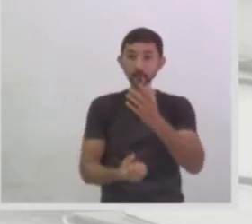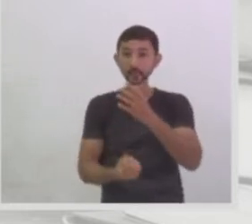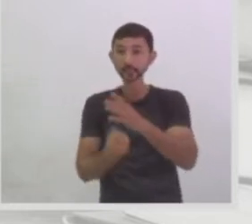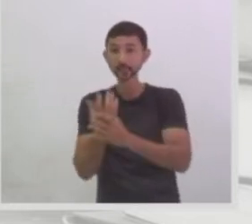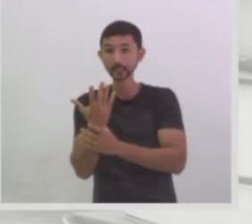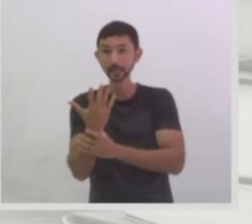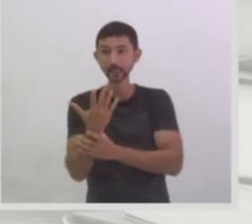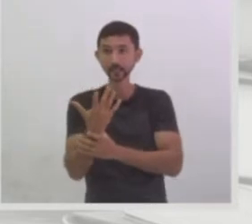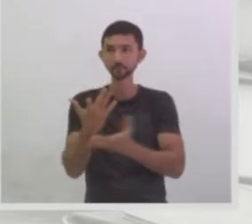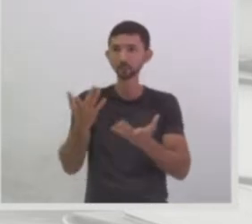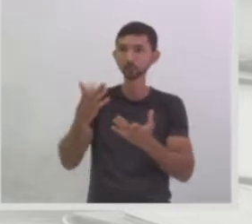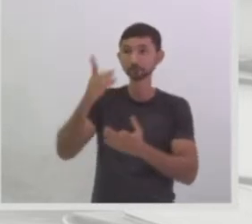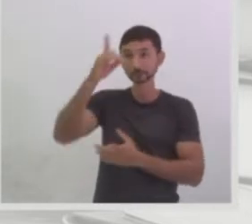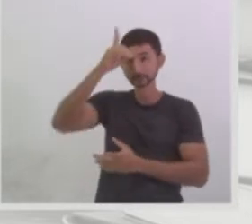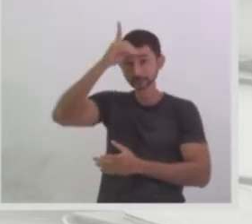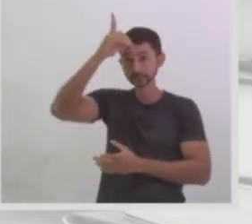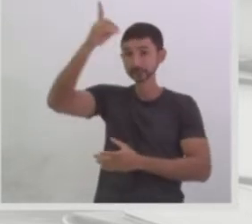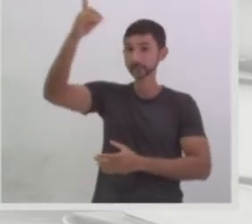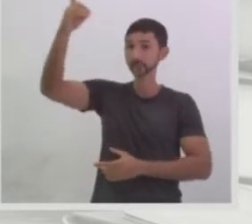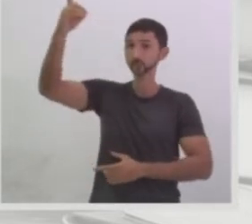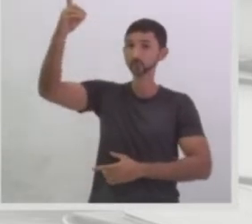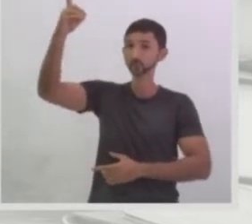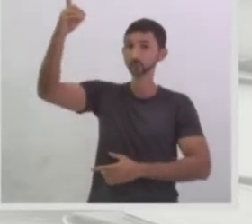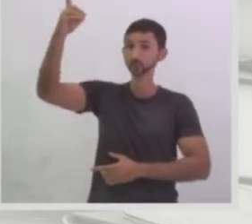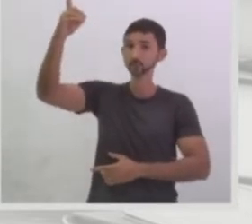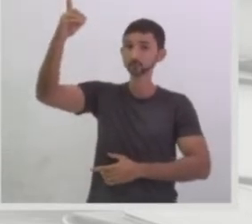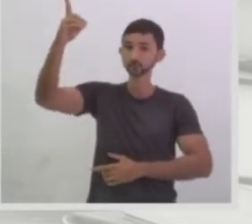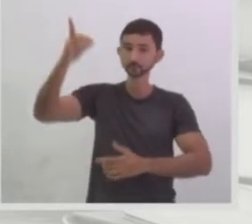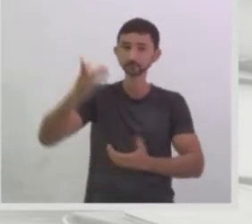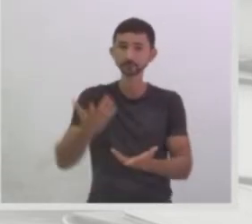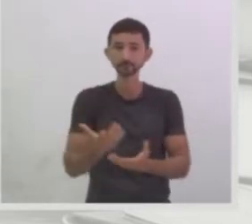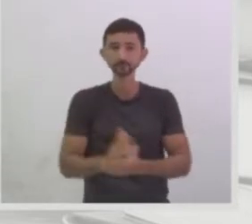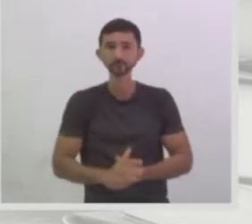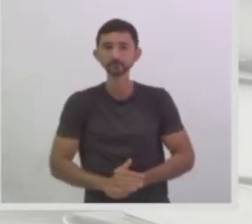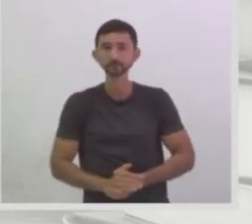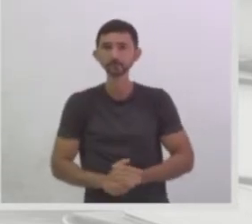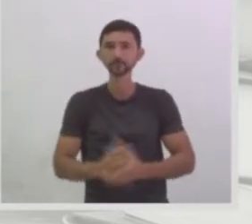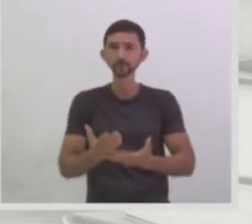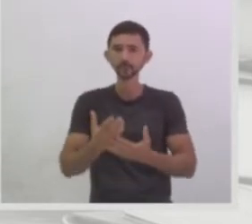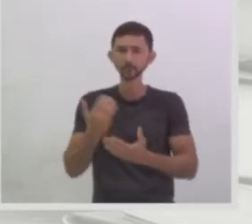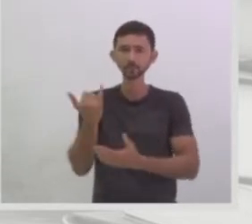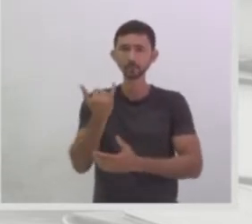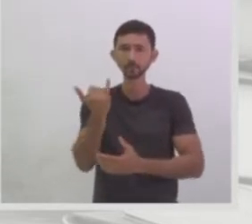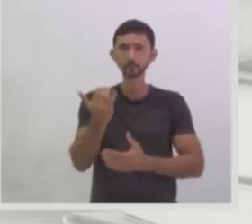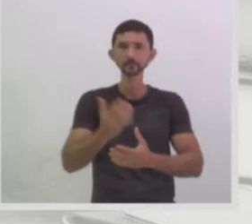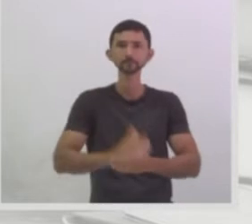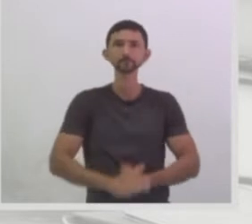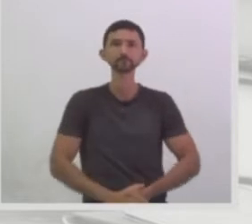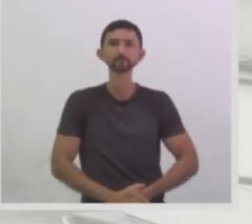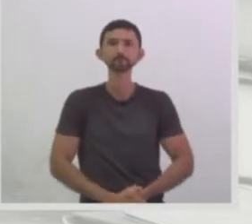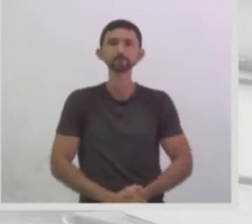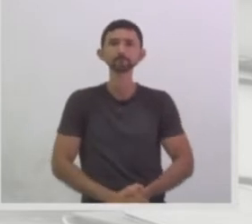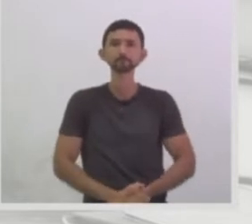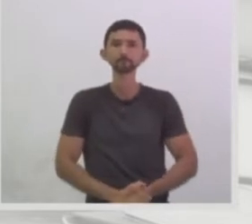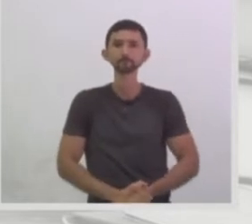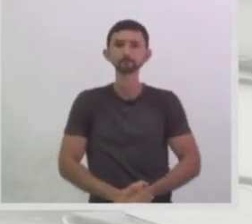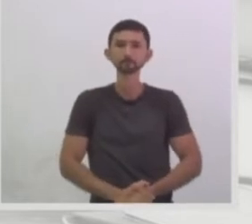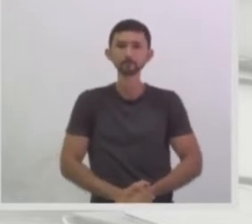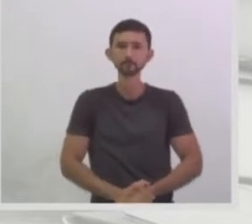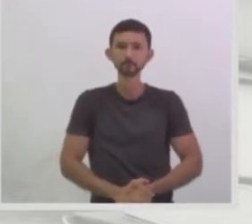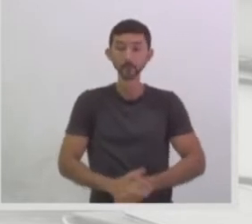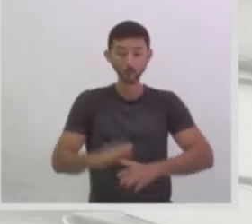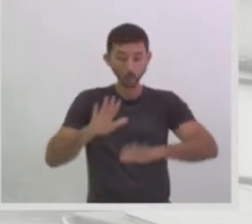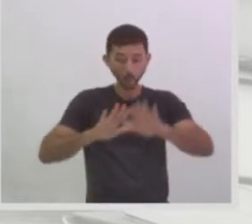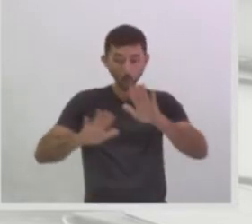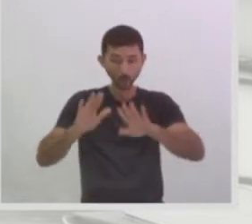mais divindades, ou seja, seres extraordinários e sobrenaturais. Vamos dar uma olhada com cuidado em relação a